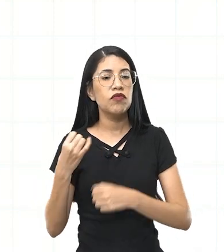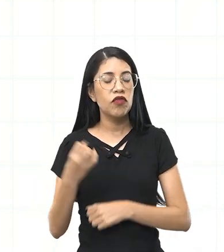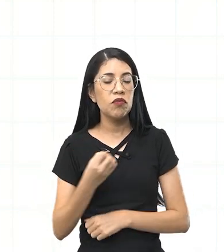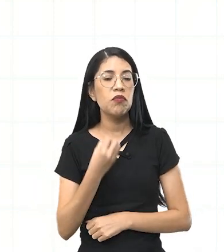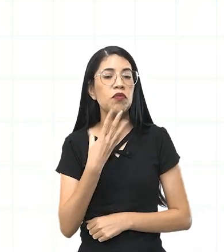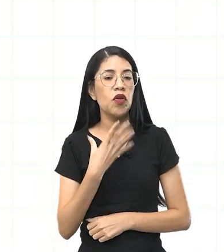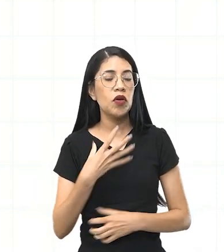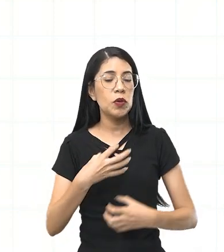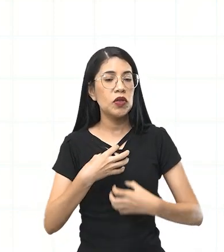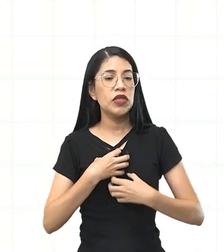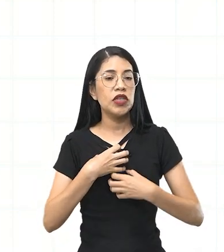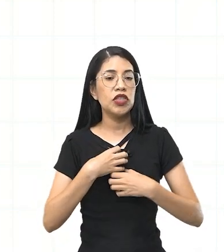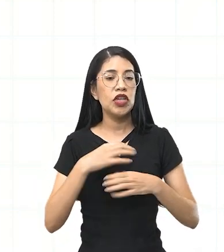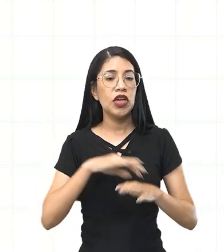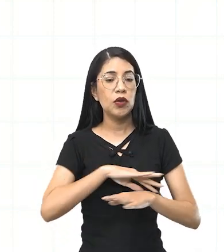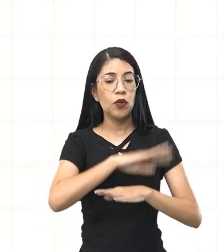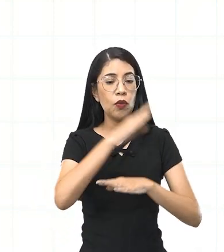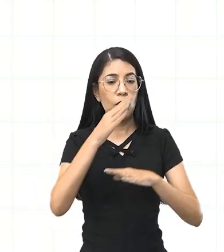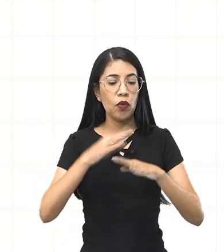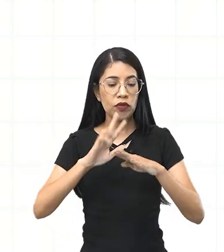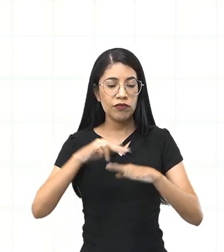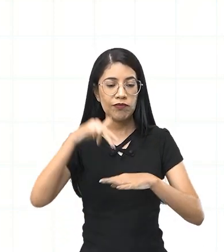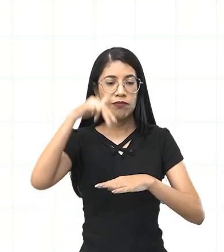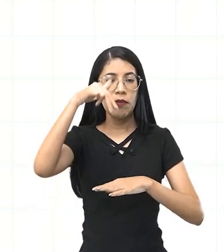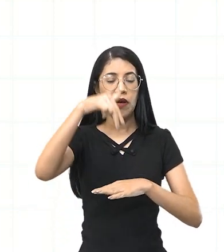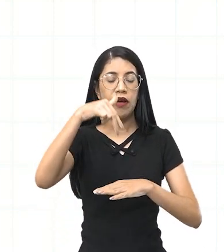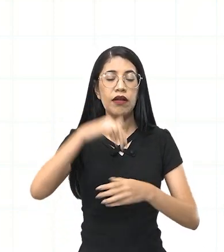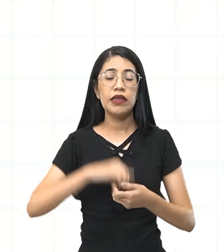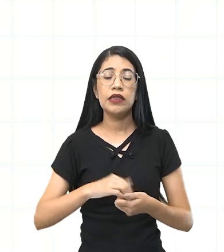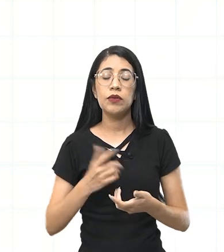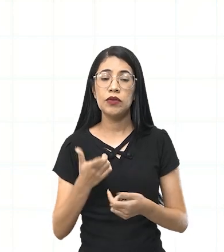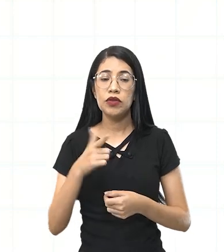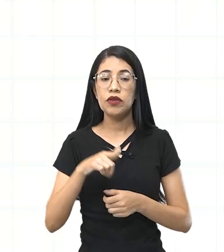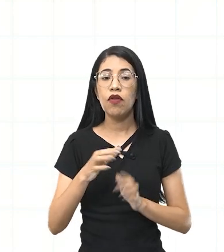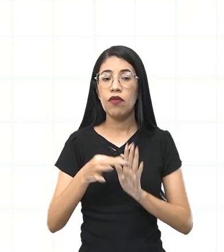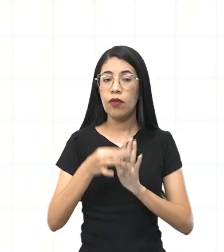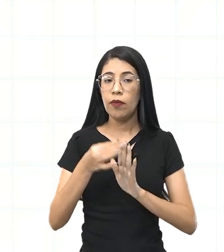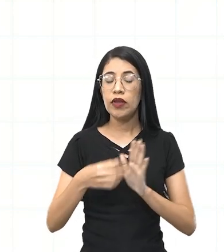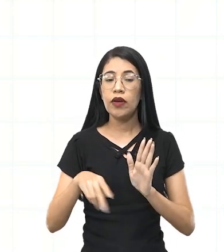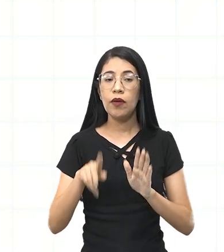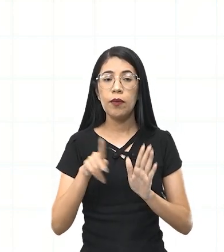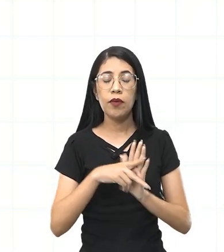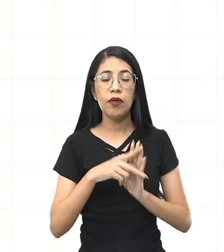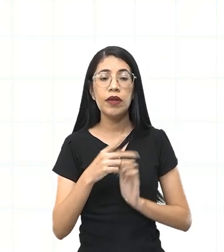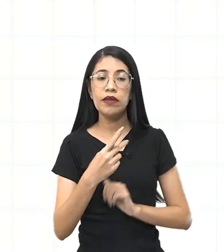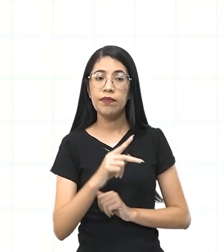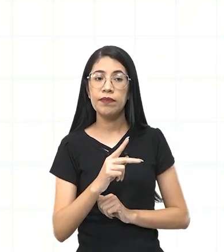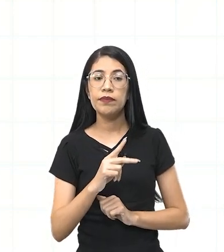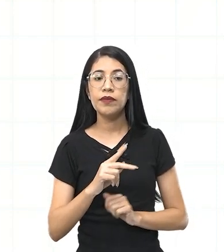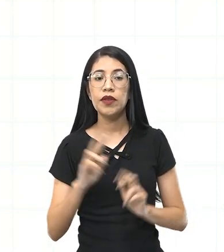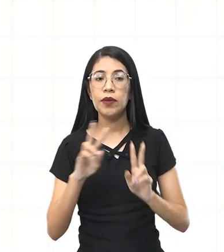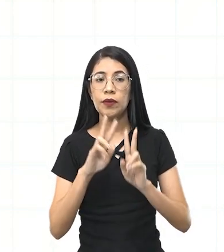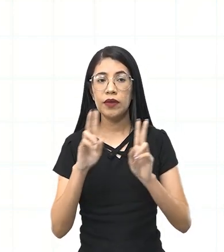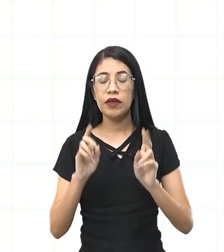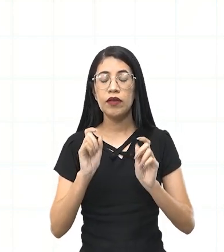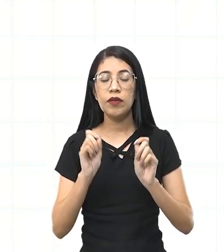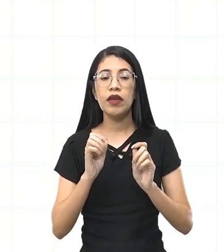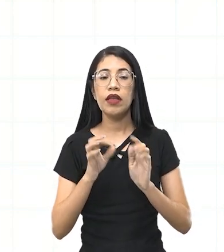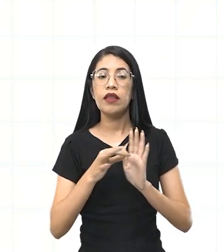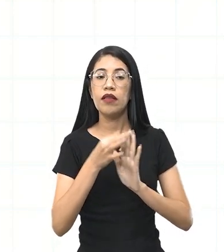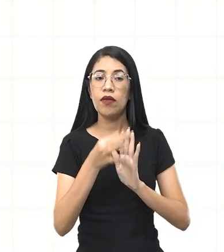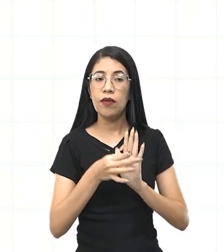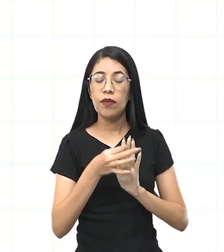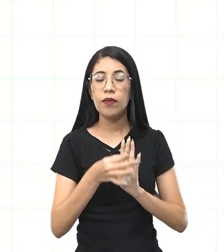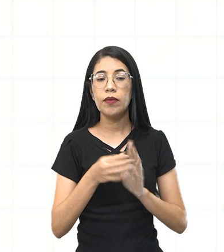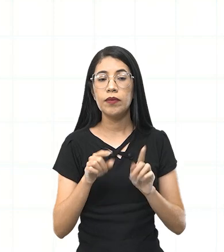me senti no topo do mundo. Então aqui ele dá mais uma opinião, né, sobre esse fato da